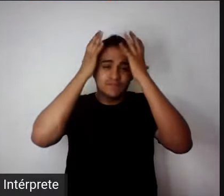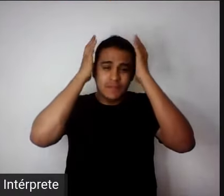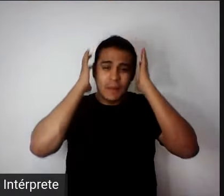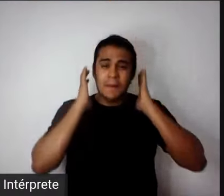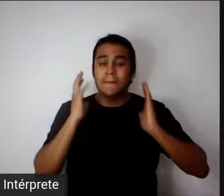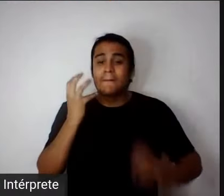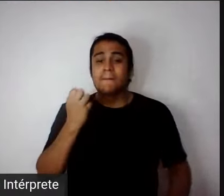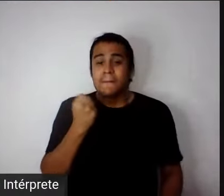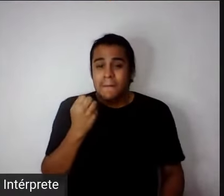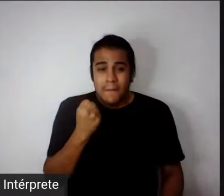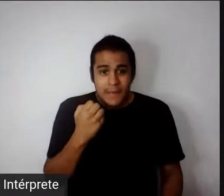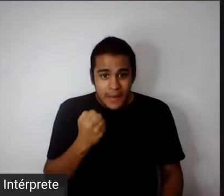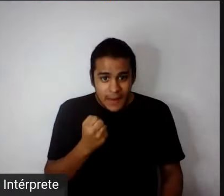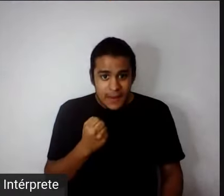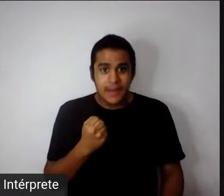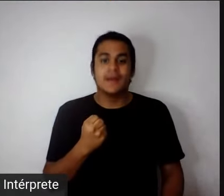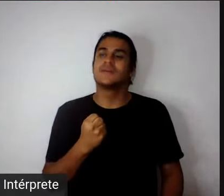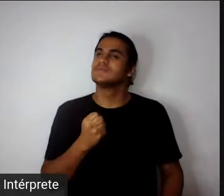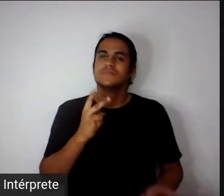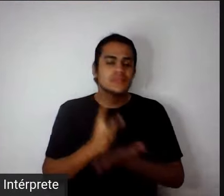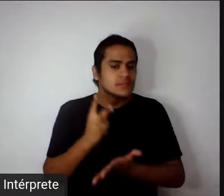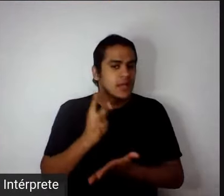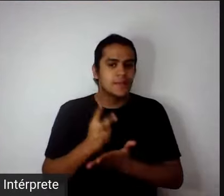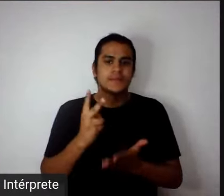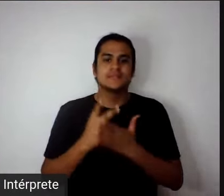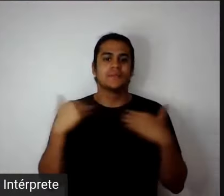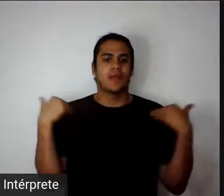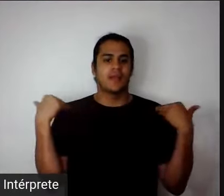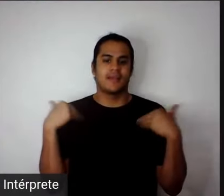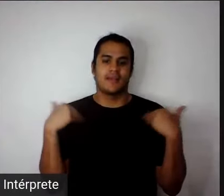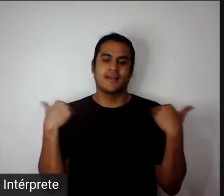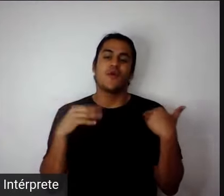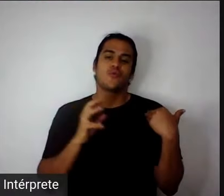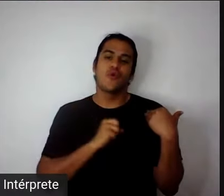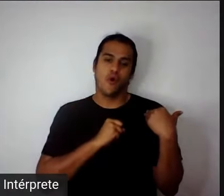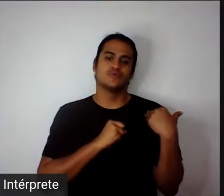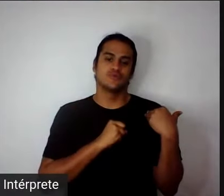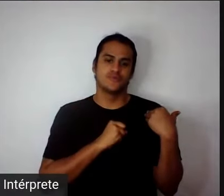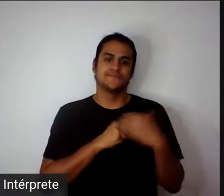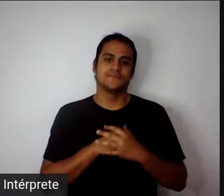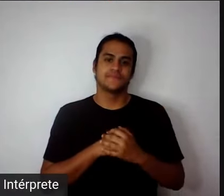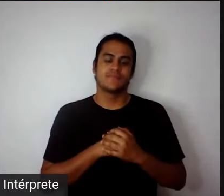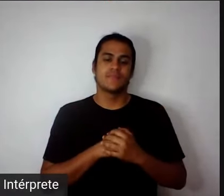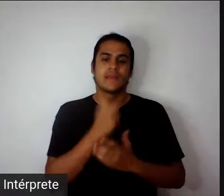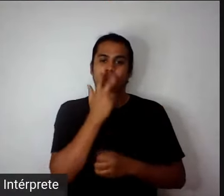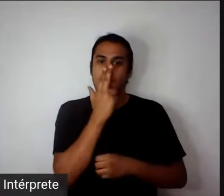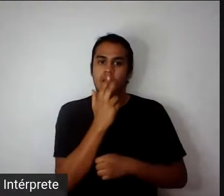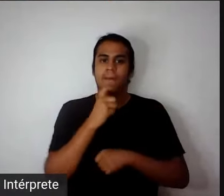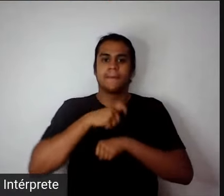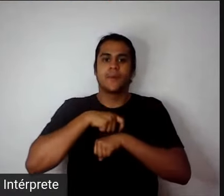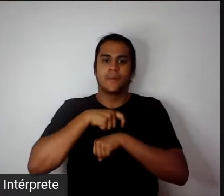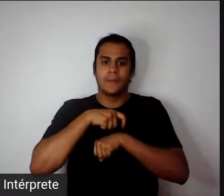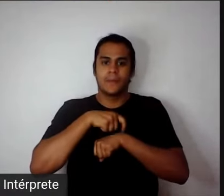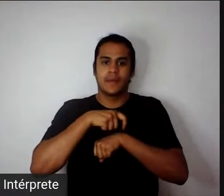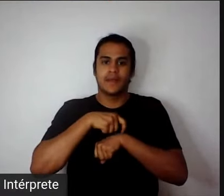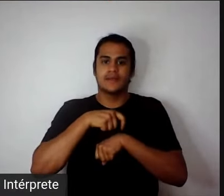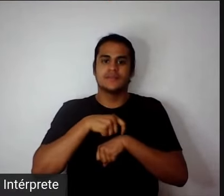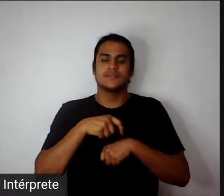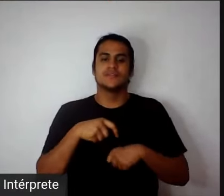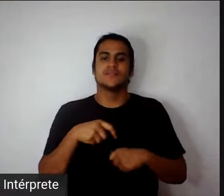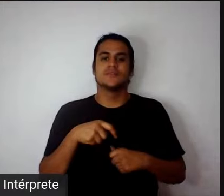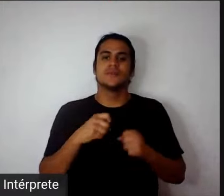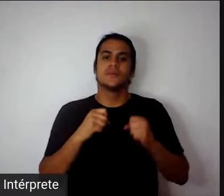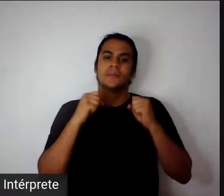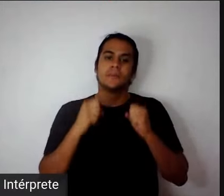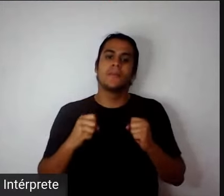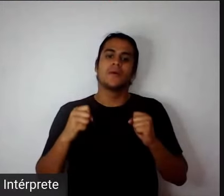tem nos olhos assim, gosto assim. Eu acho que, nesse momento, vocês podem ver